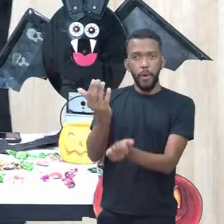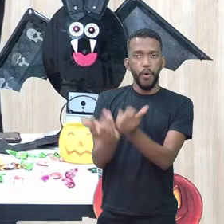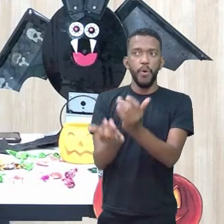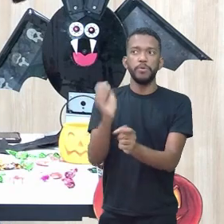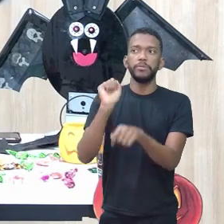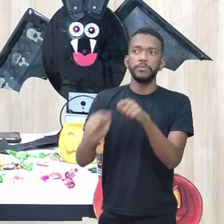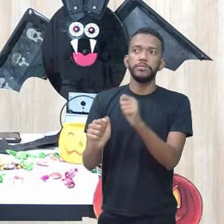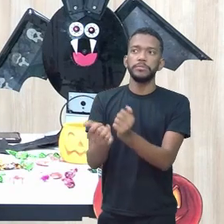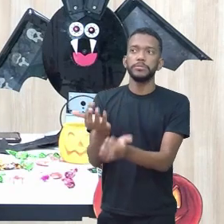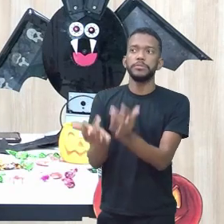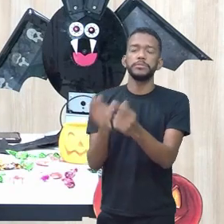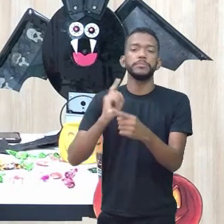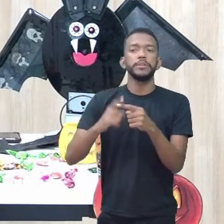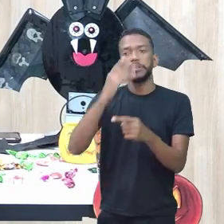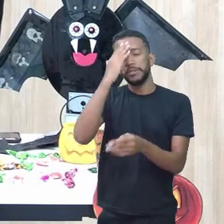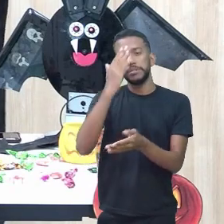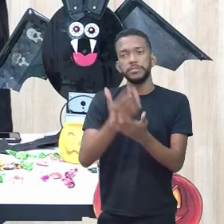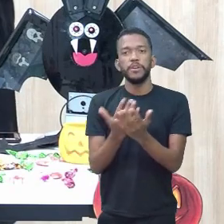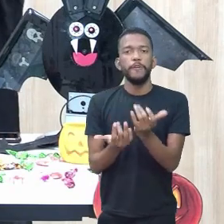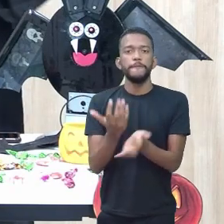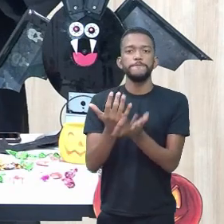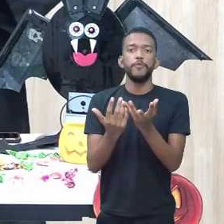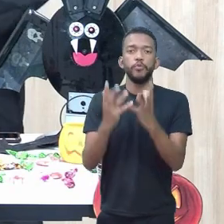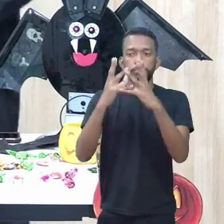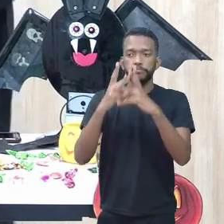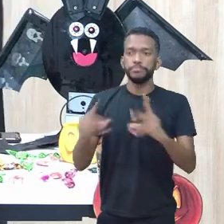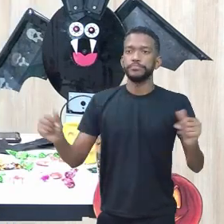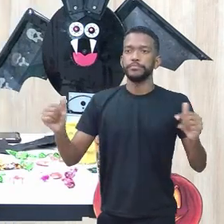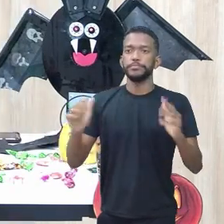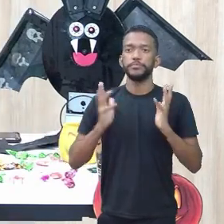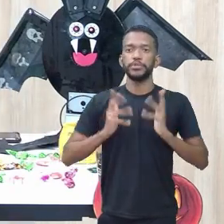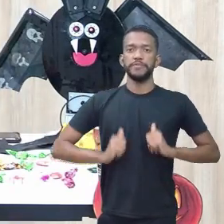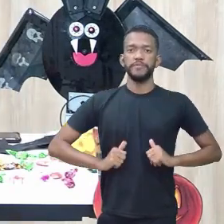aí tem que queimar, porque acredito que o fogo purifica tudo, né?